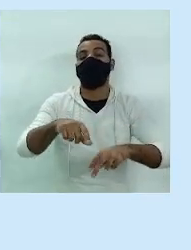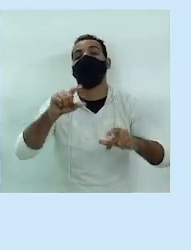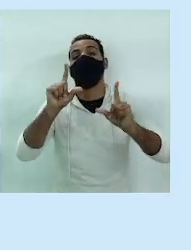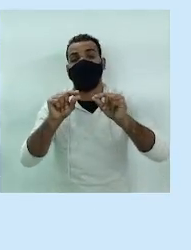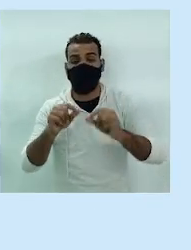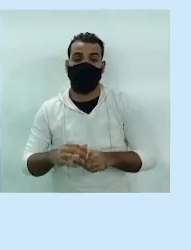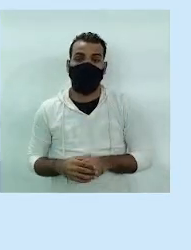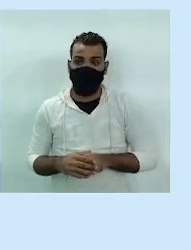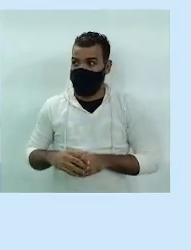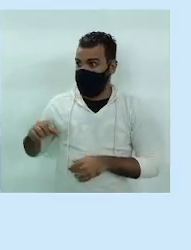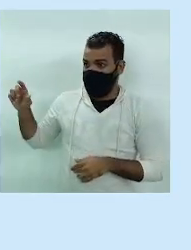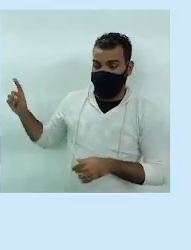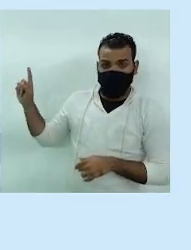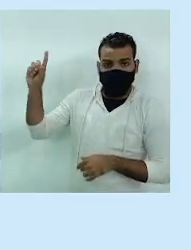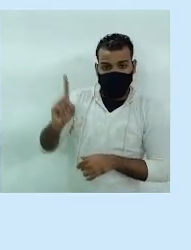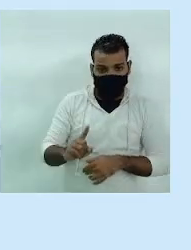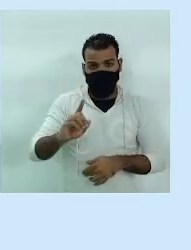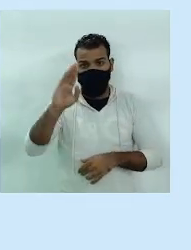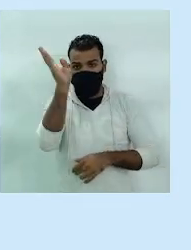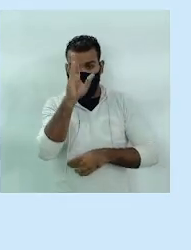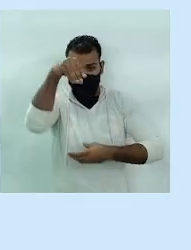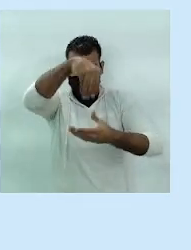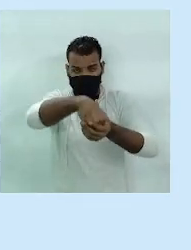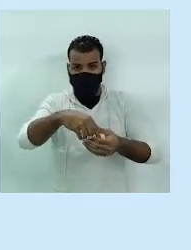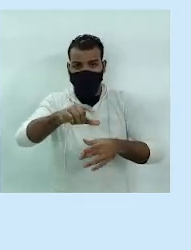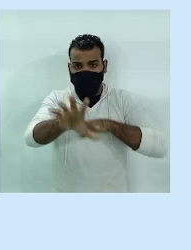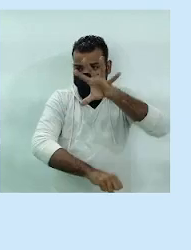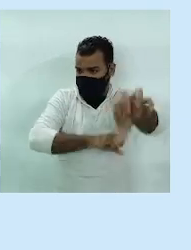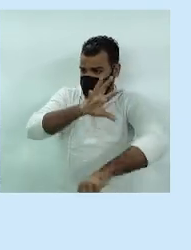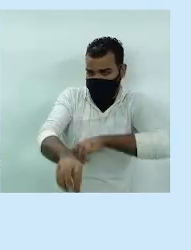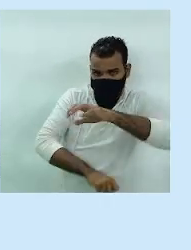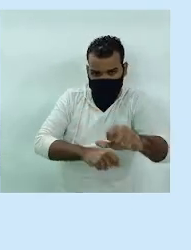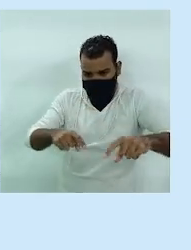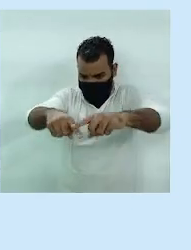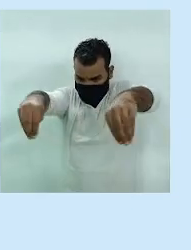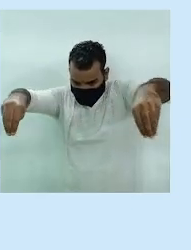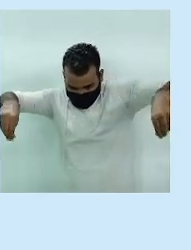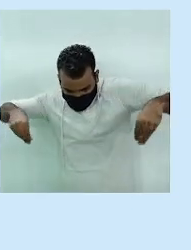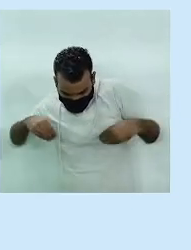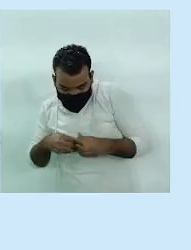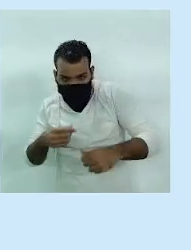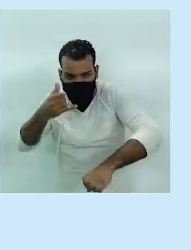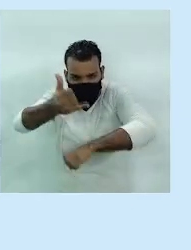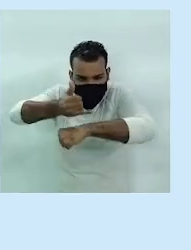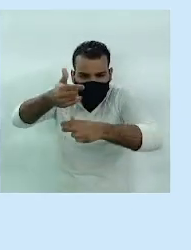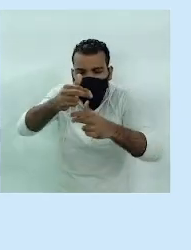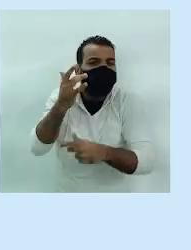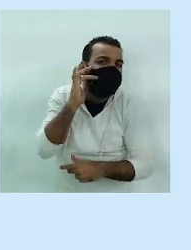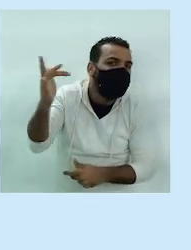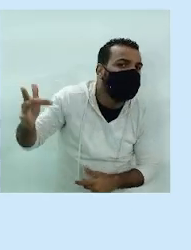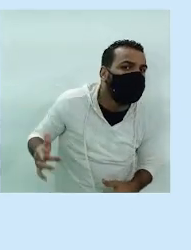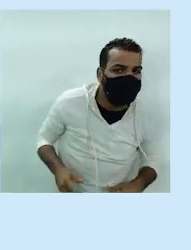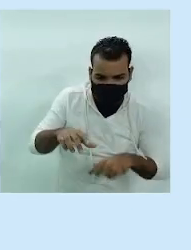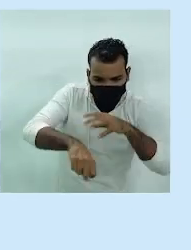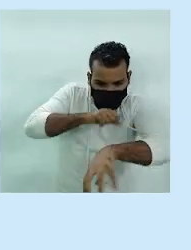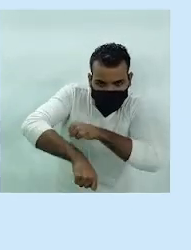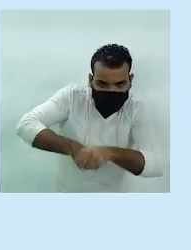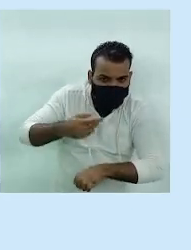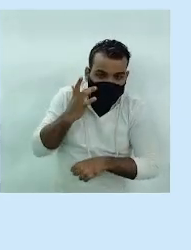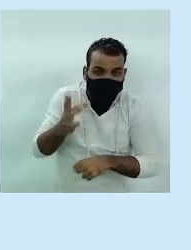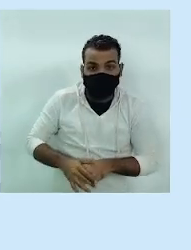do conquistador no interior do país. Pela busca de quê? De metais preciosos, ou da expansão